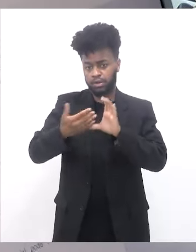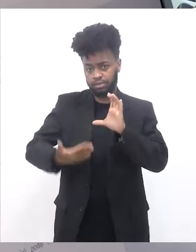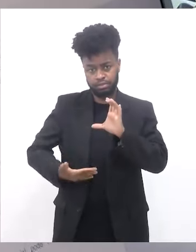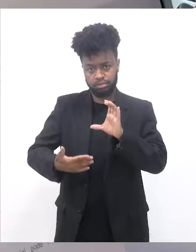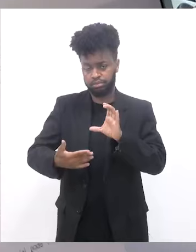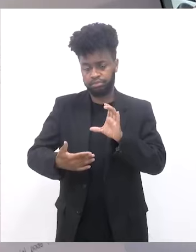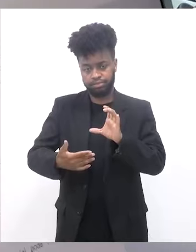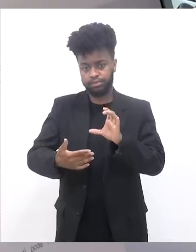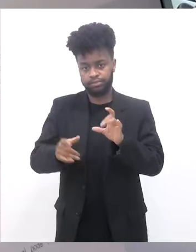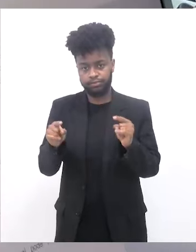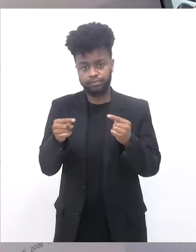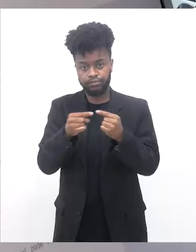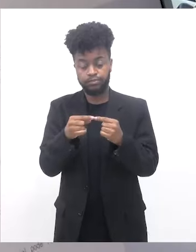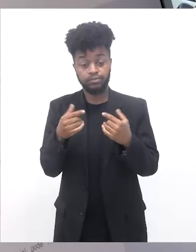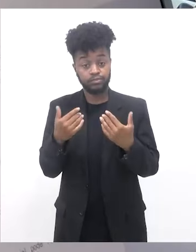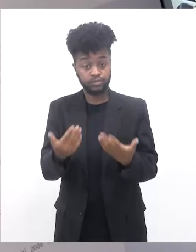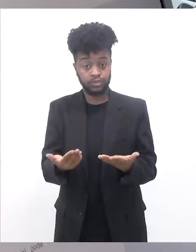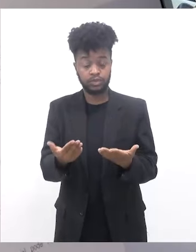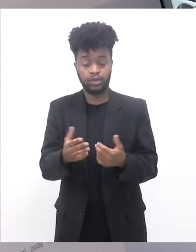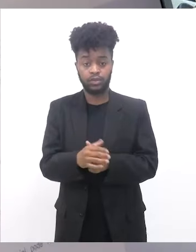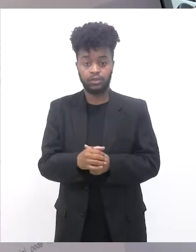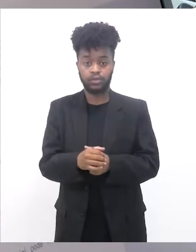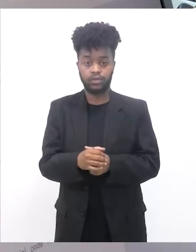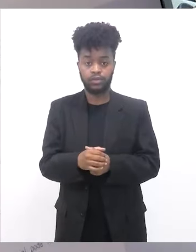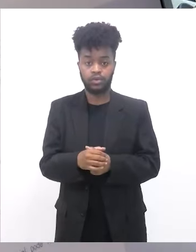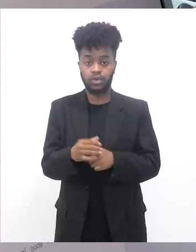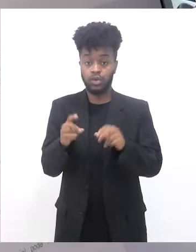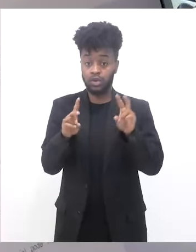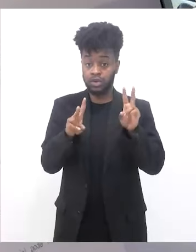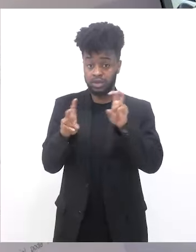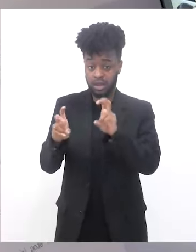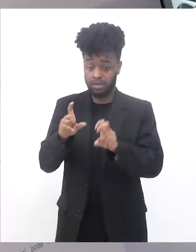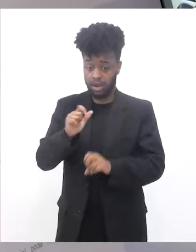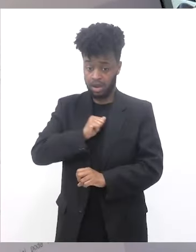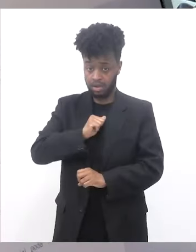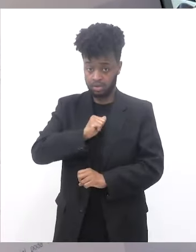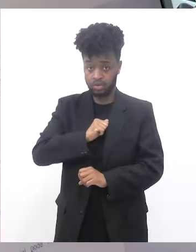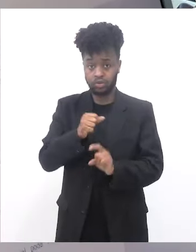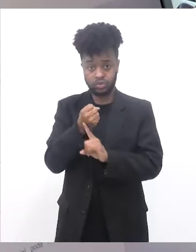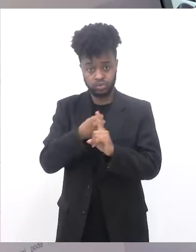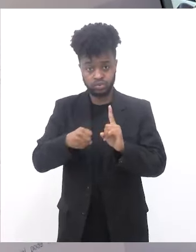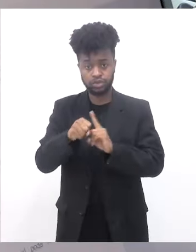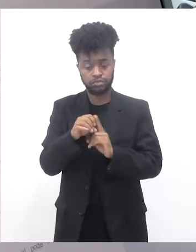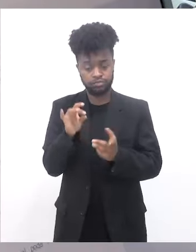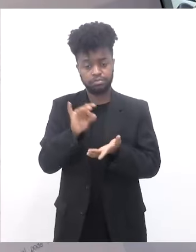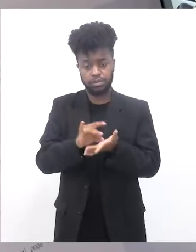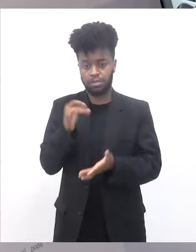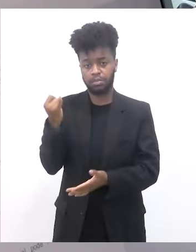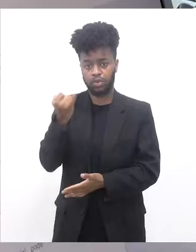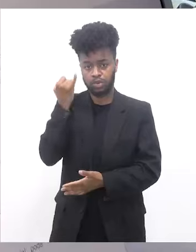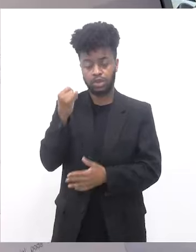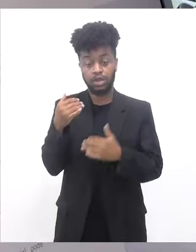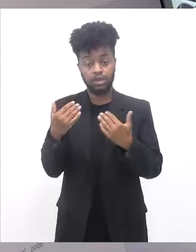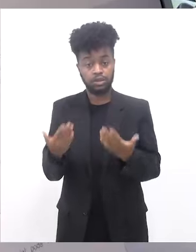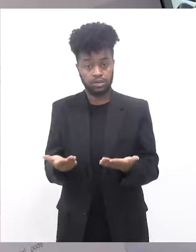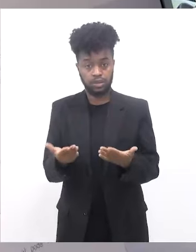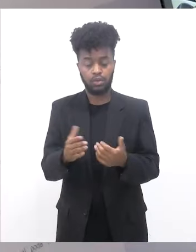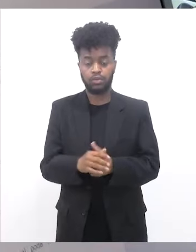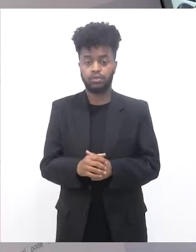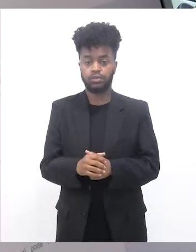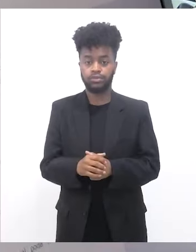personalidade própria e a questão antropológica, social, é muito importante.